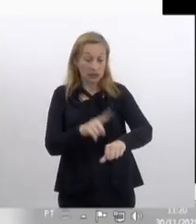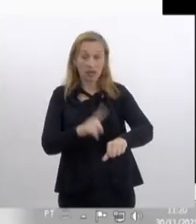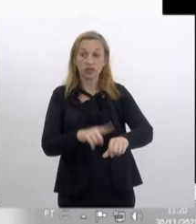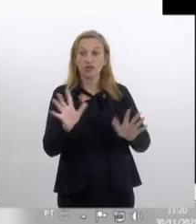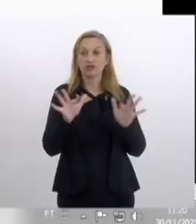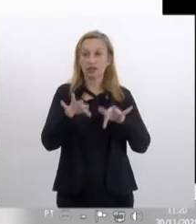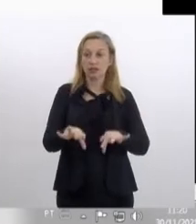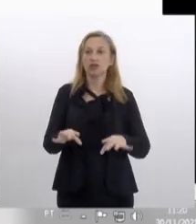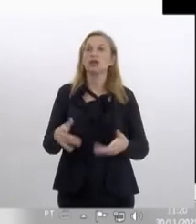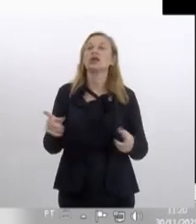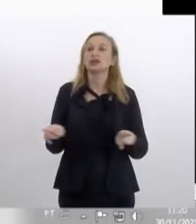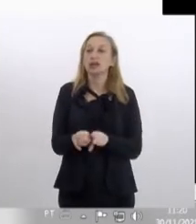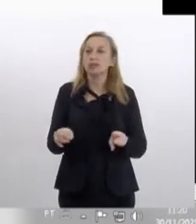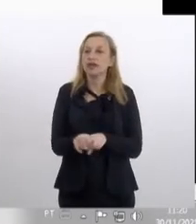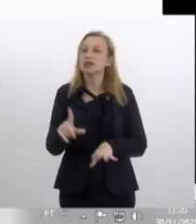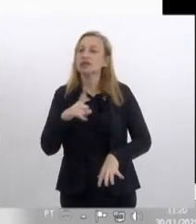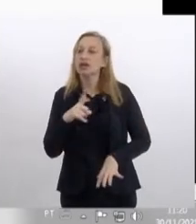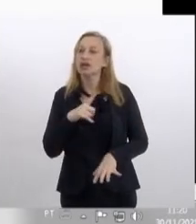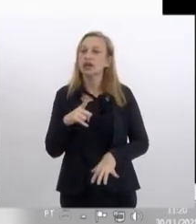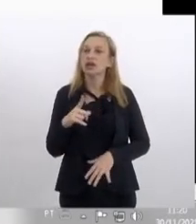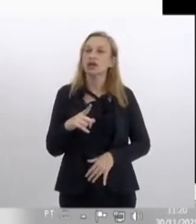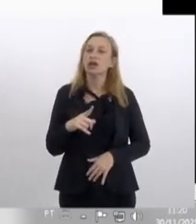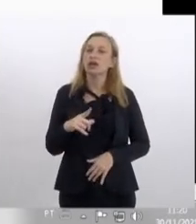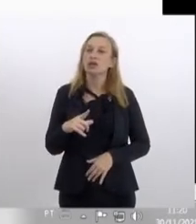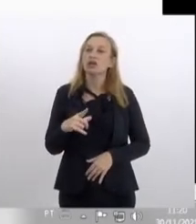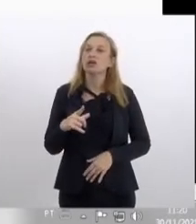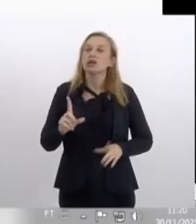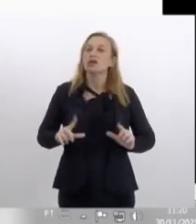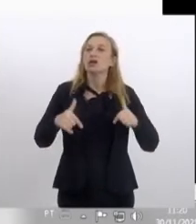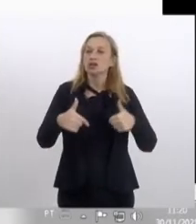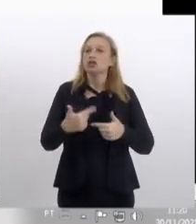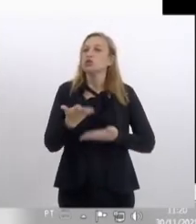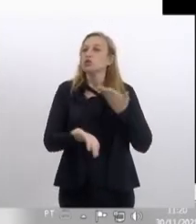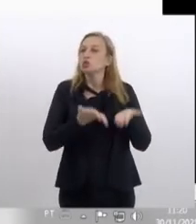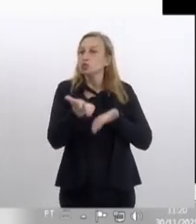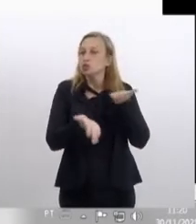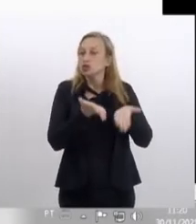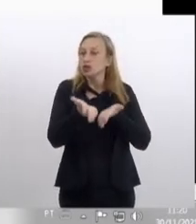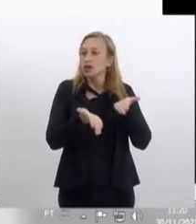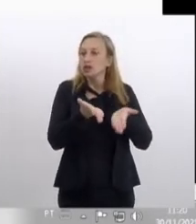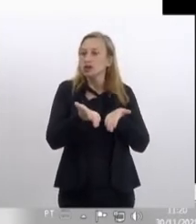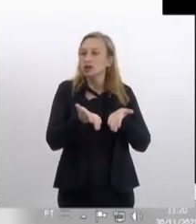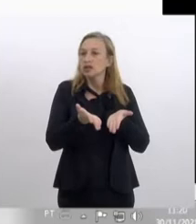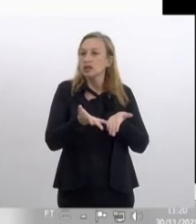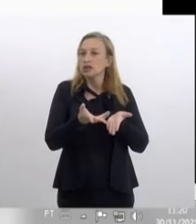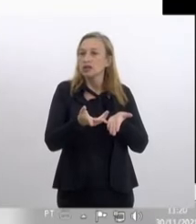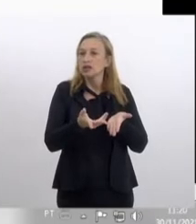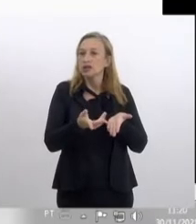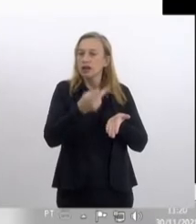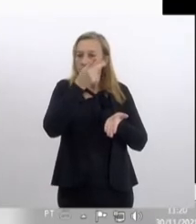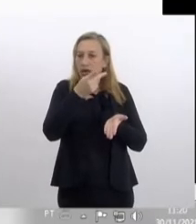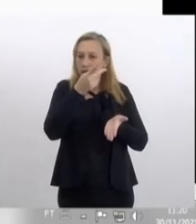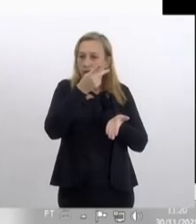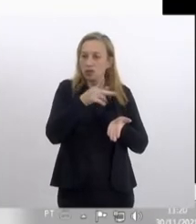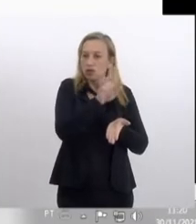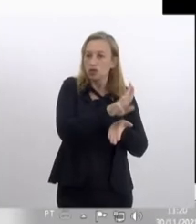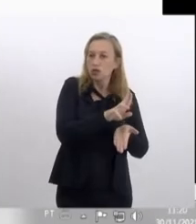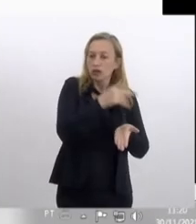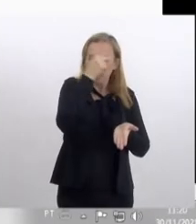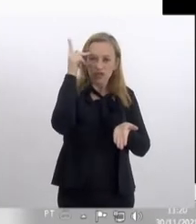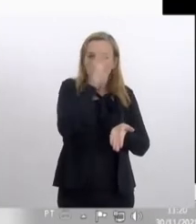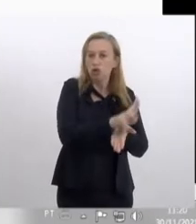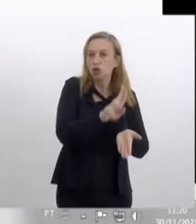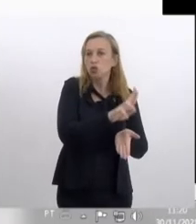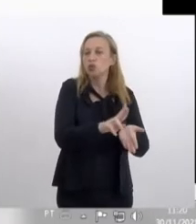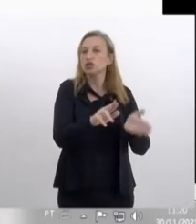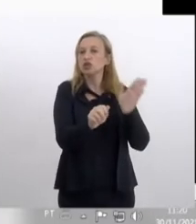acabou. A gente também tem a ações de cuidado, né, o dependente químico. Atualmente, a